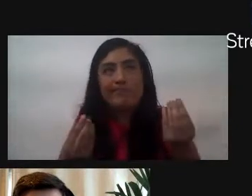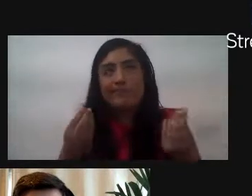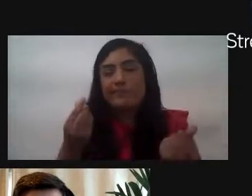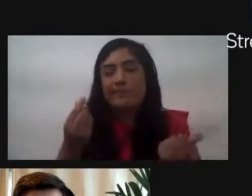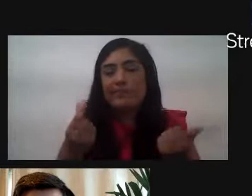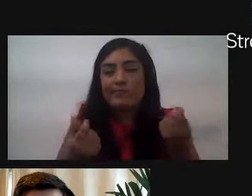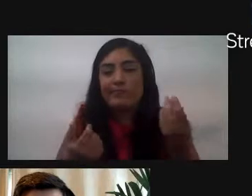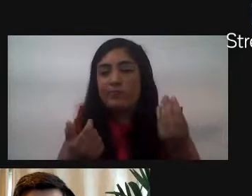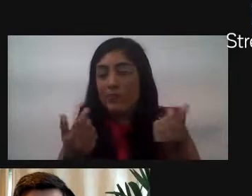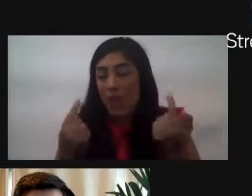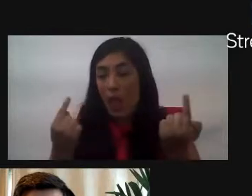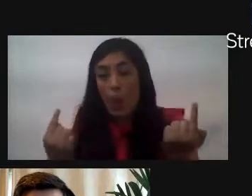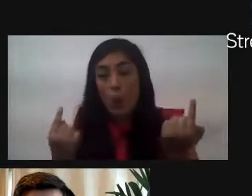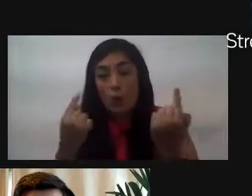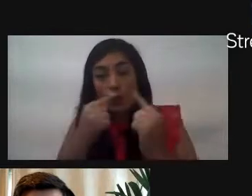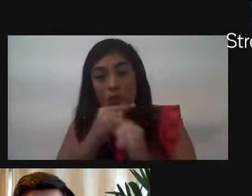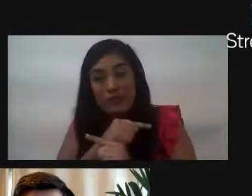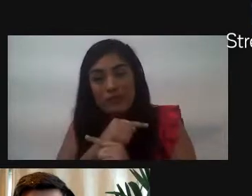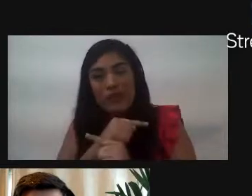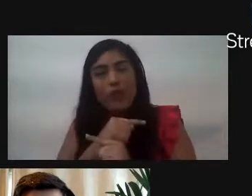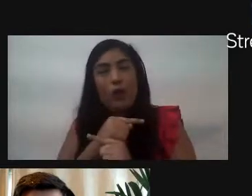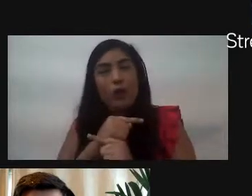esta contradição constante